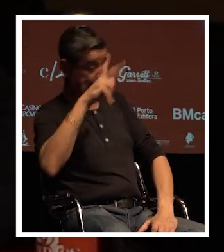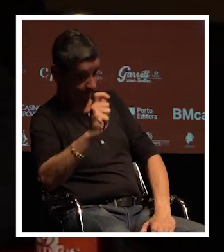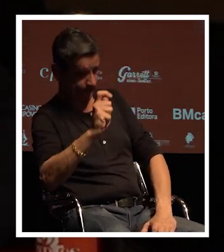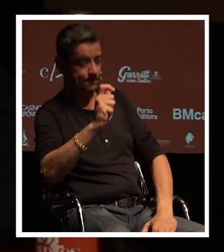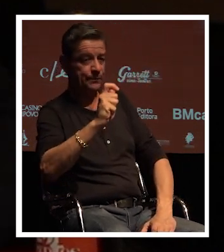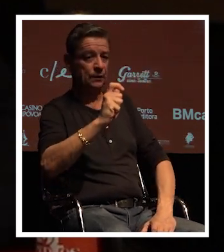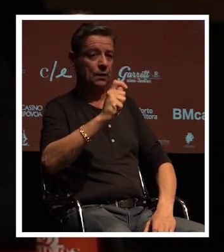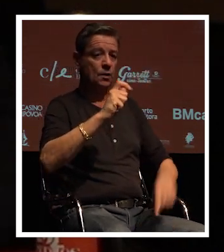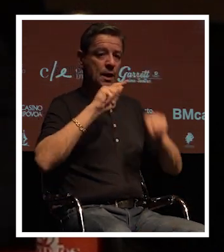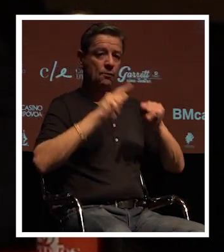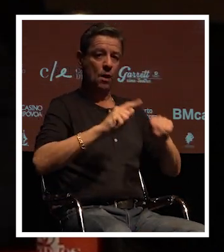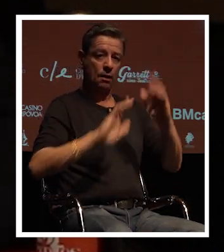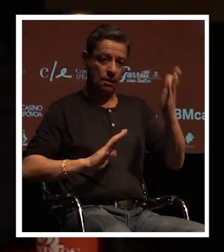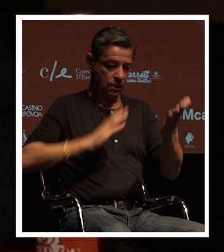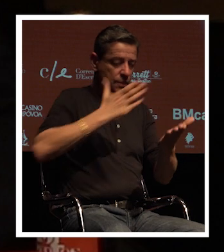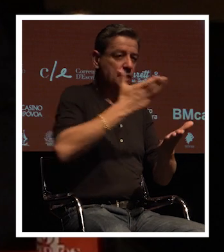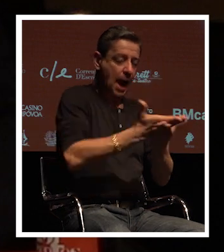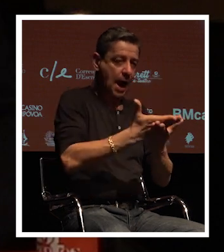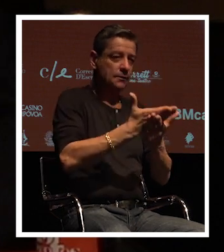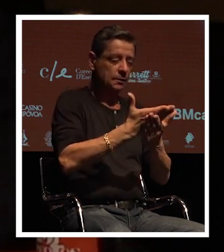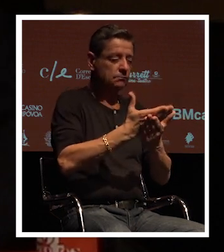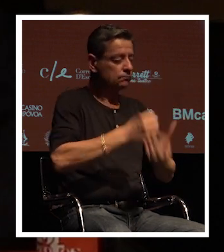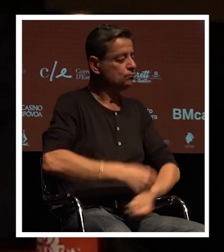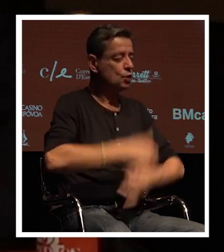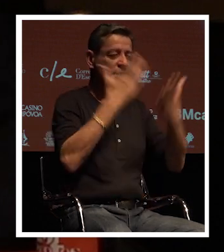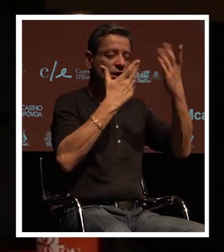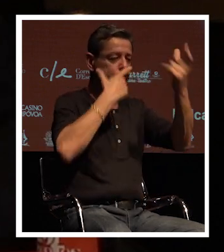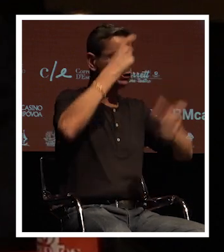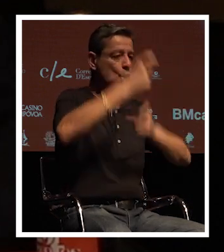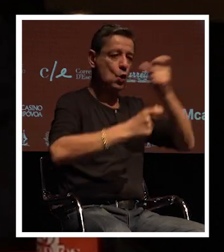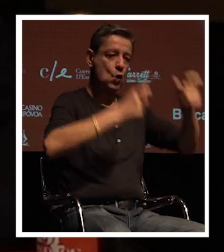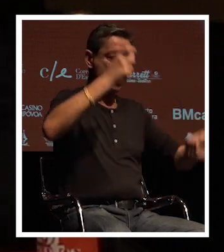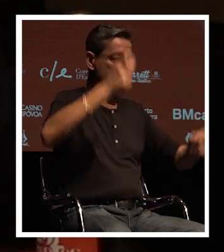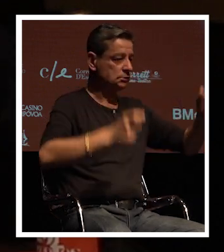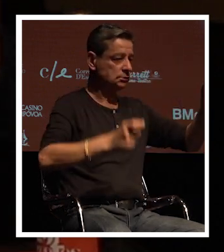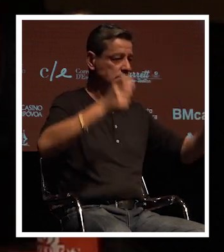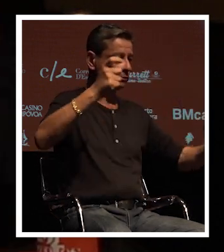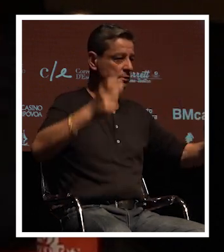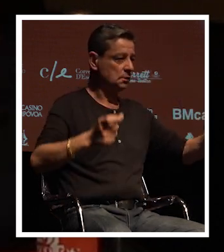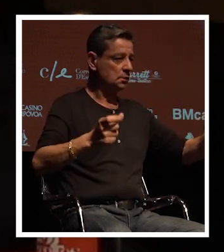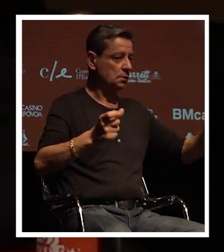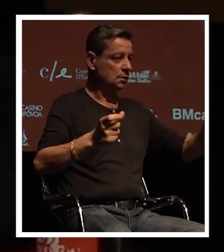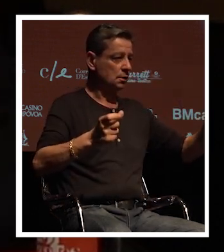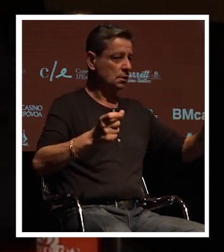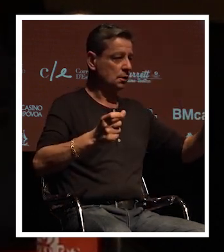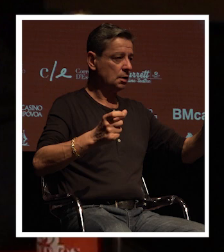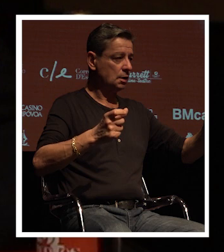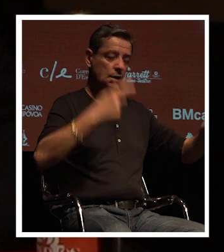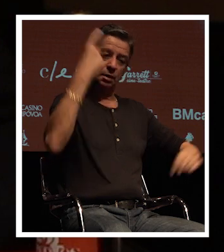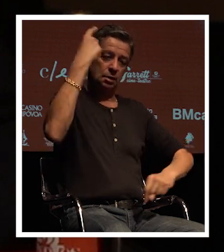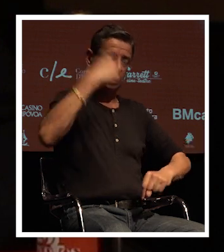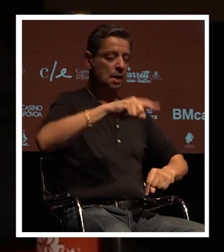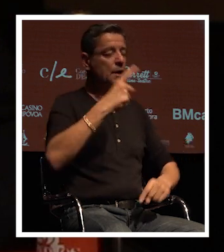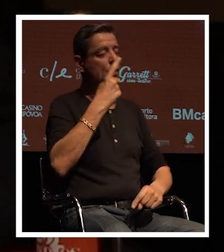que que tornou tornou para muita gente e já lá vou ou antes disso para muita